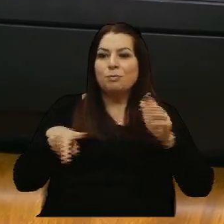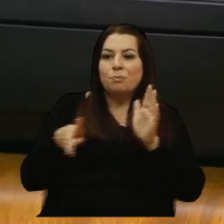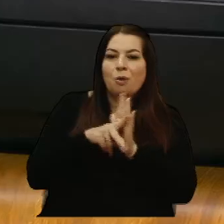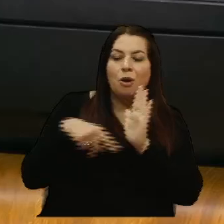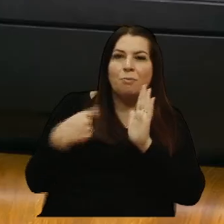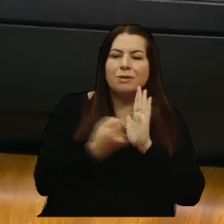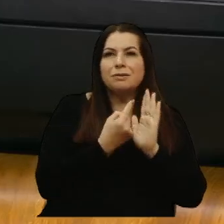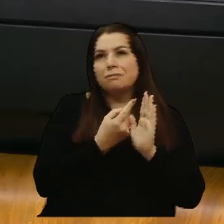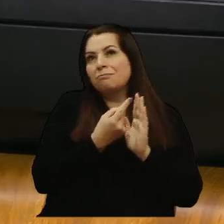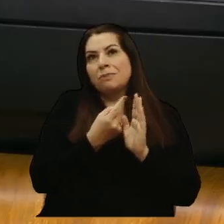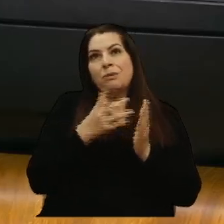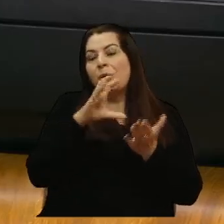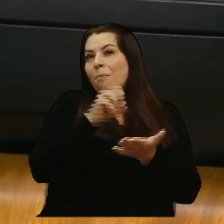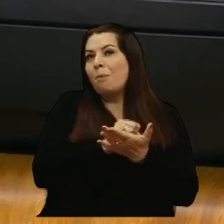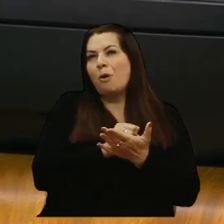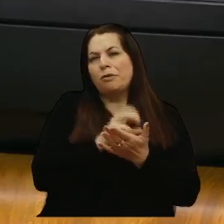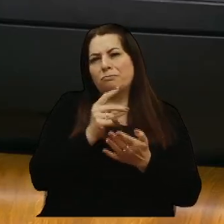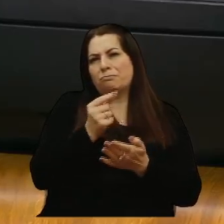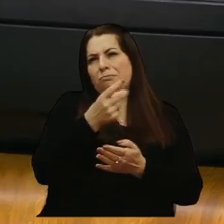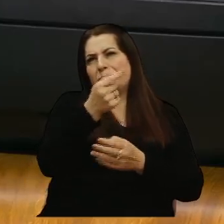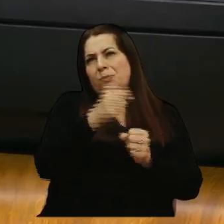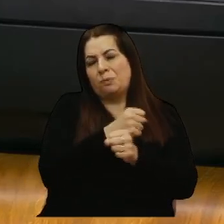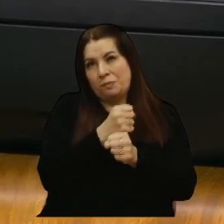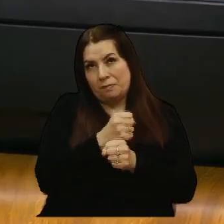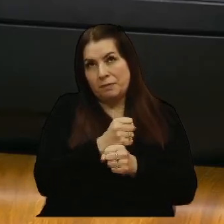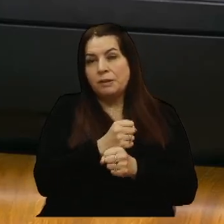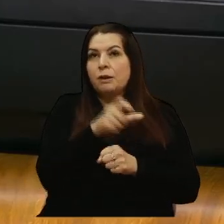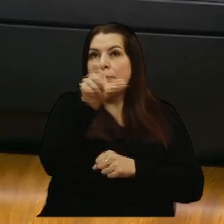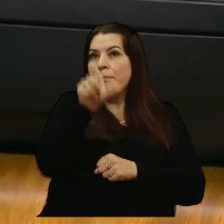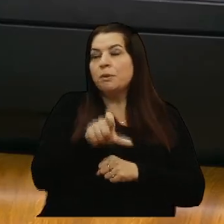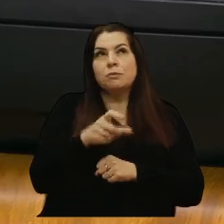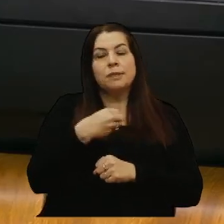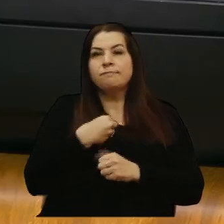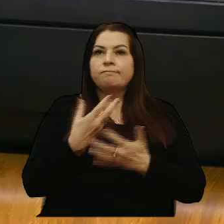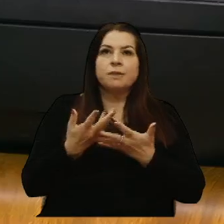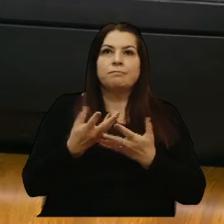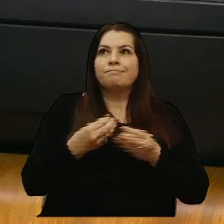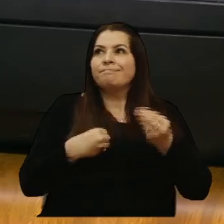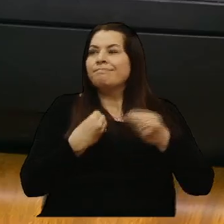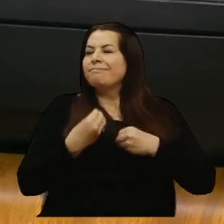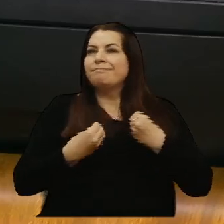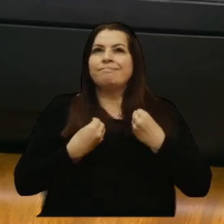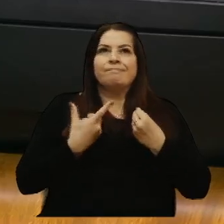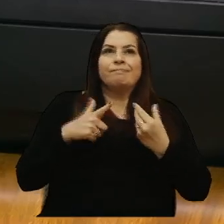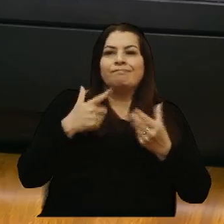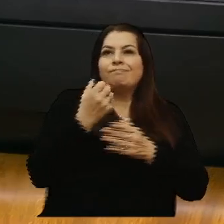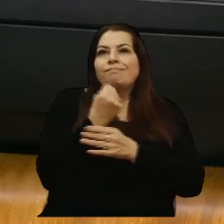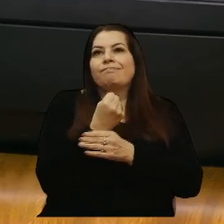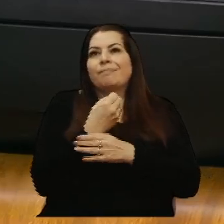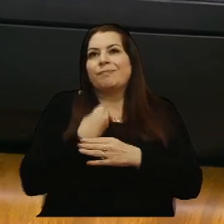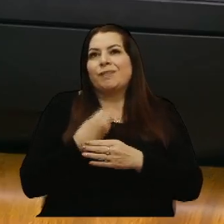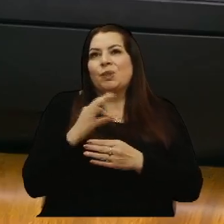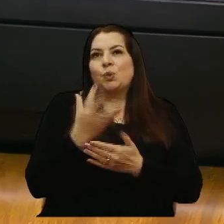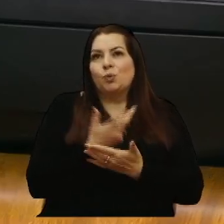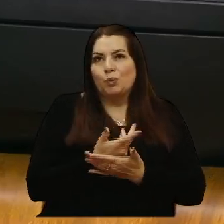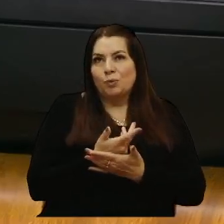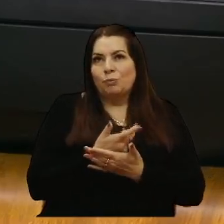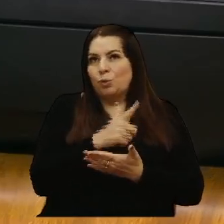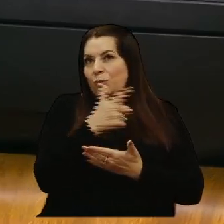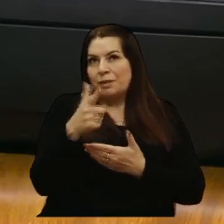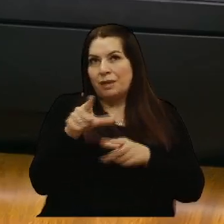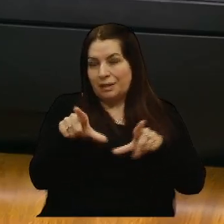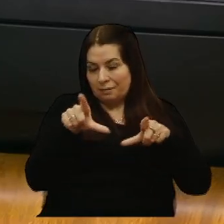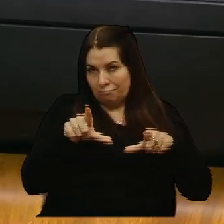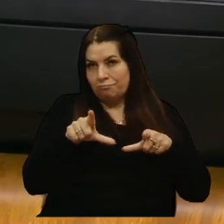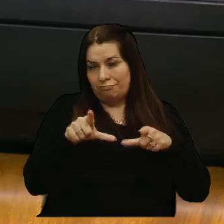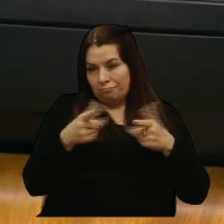sendo que é uma posse consolidada há muito tempo. Então, essa pessoa vive uma sensação de insegurança a vida inteira por não ter essa